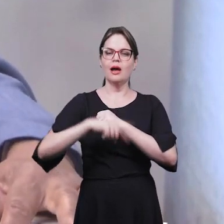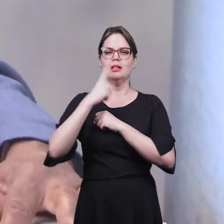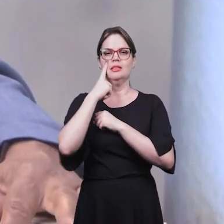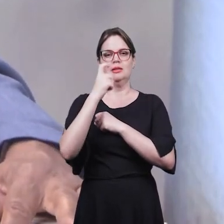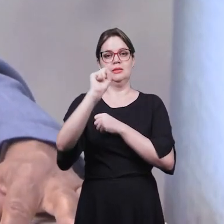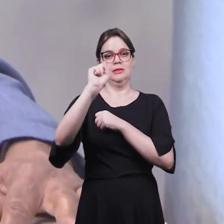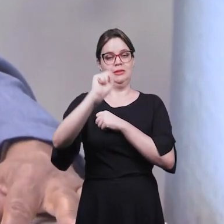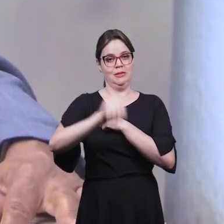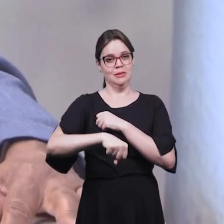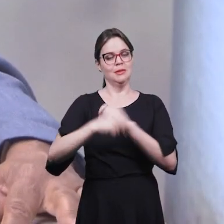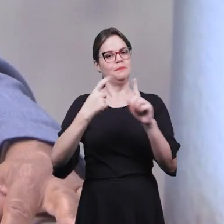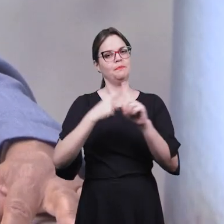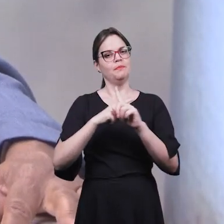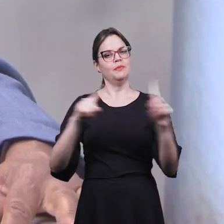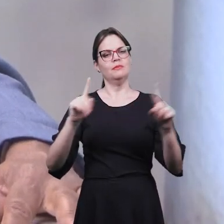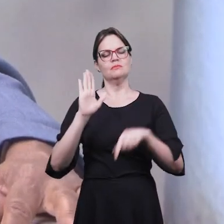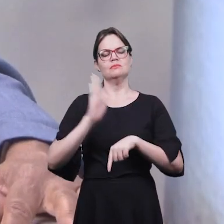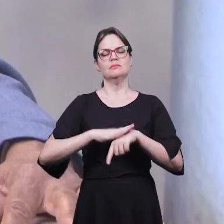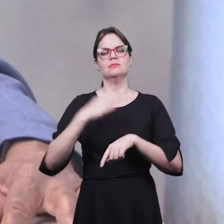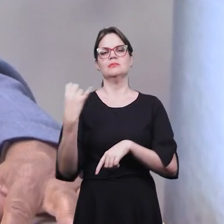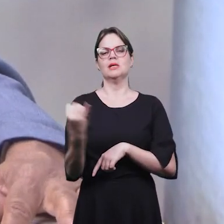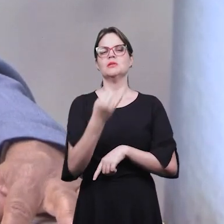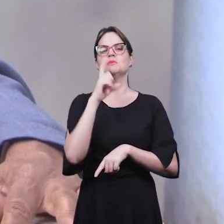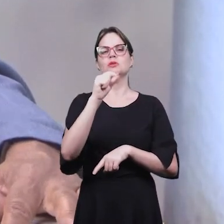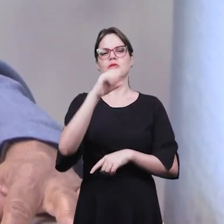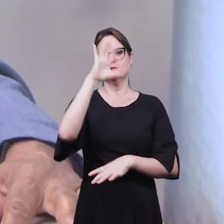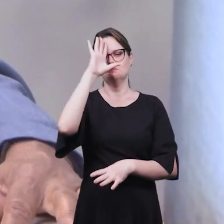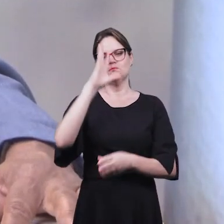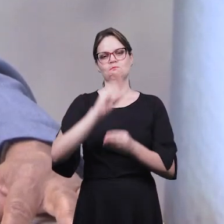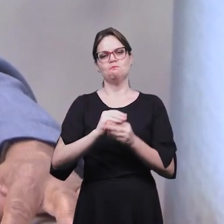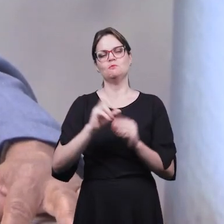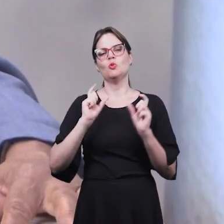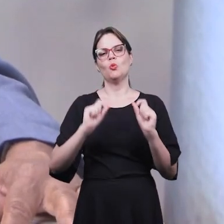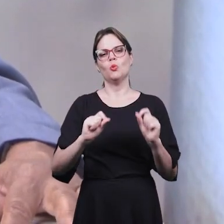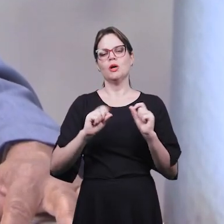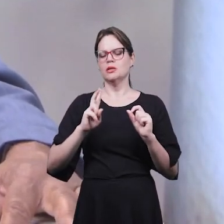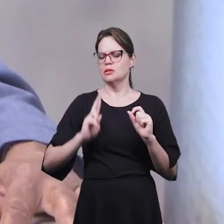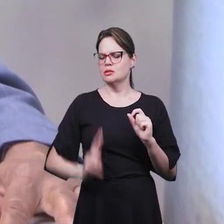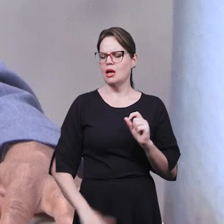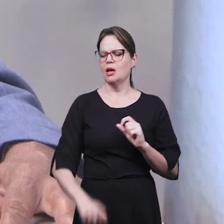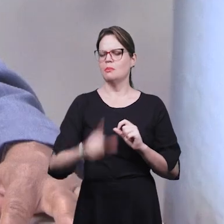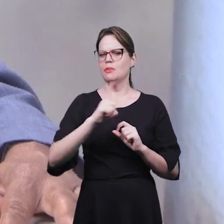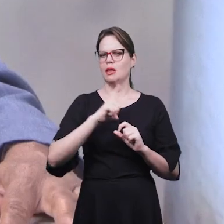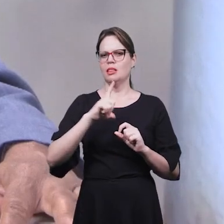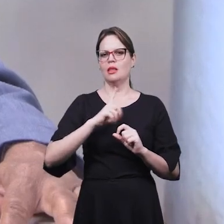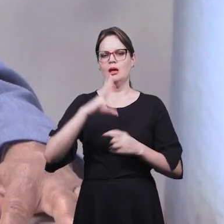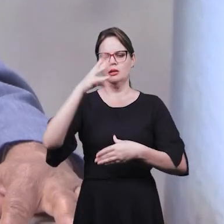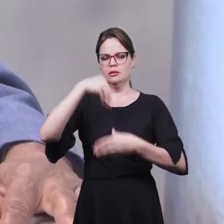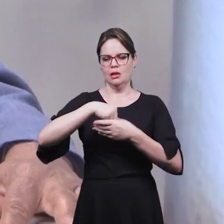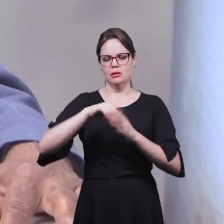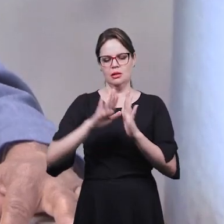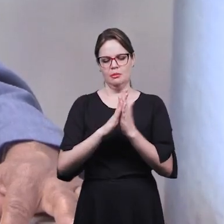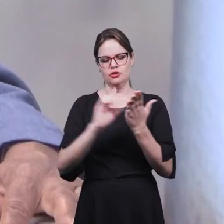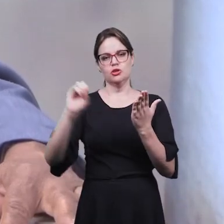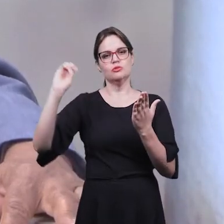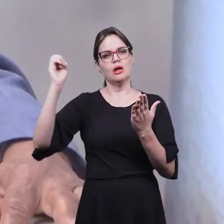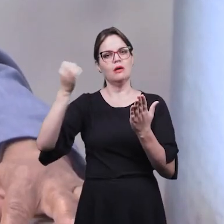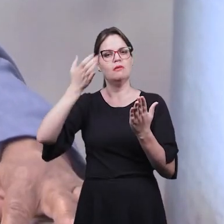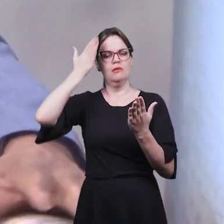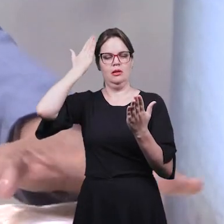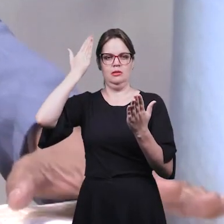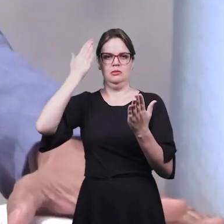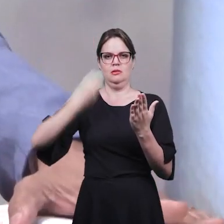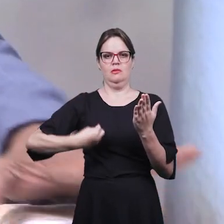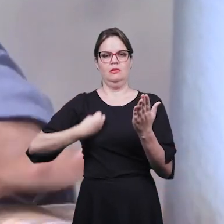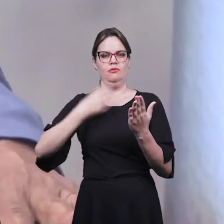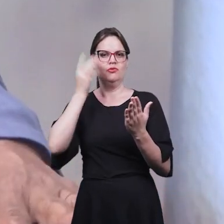importância da arqueologia, né? Então, o importante é você compreender que sempre tem algo espiritual de Deus a falar. Ele